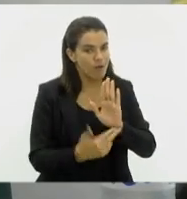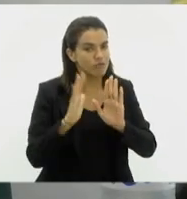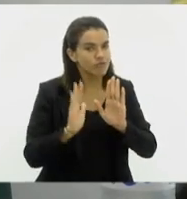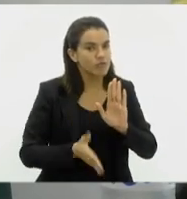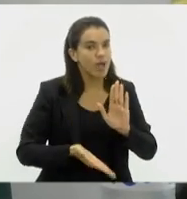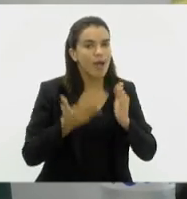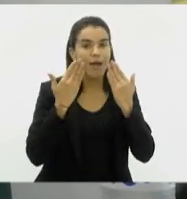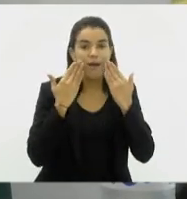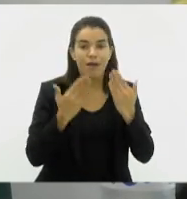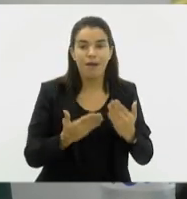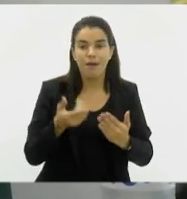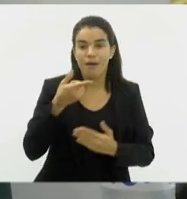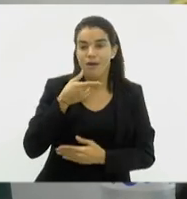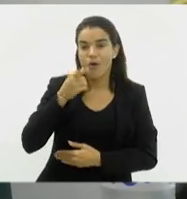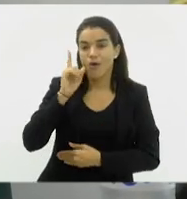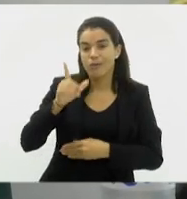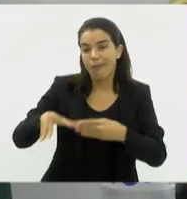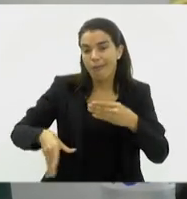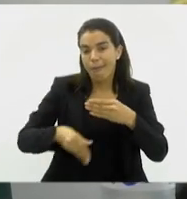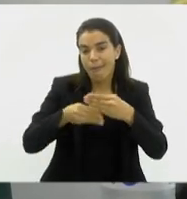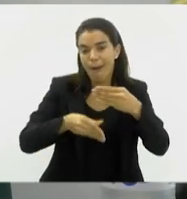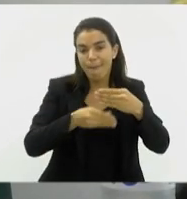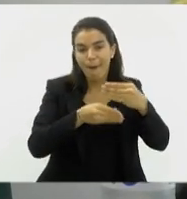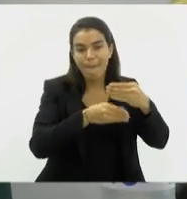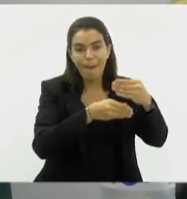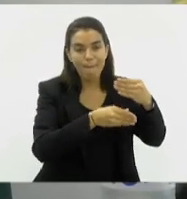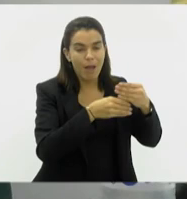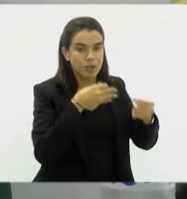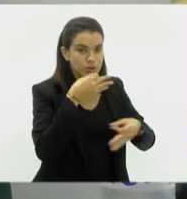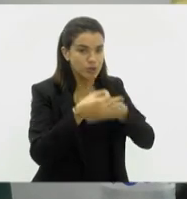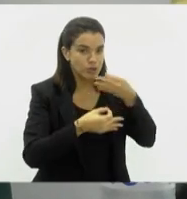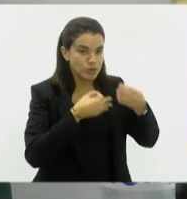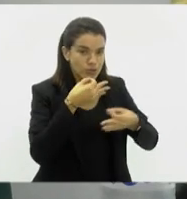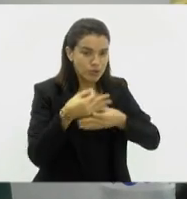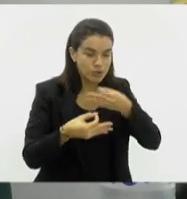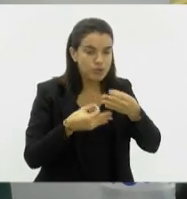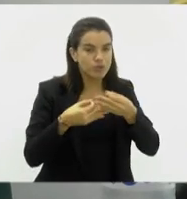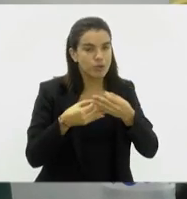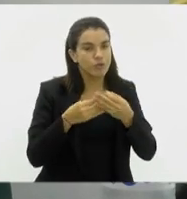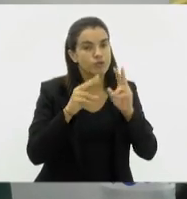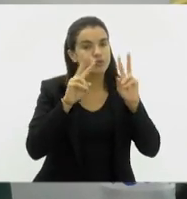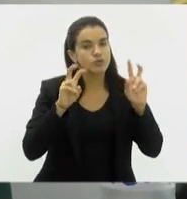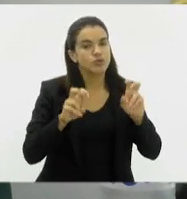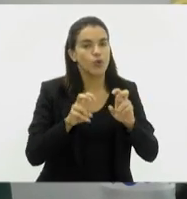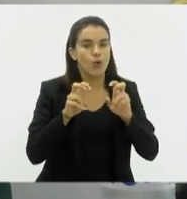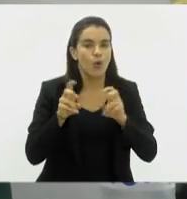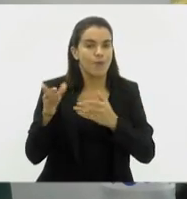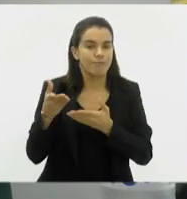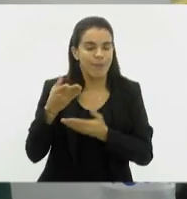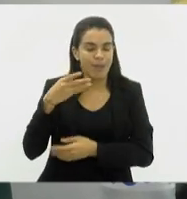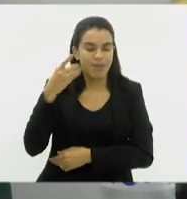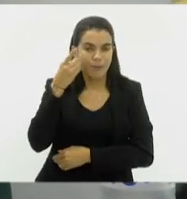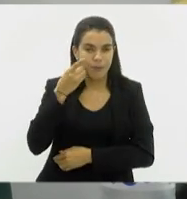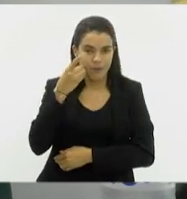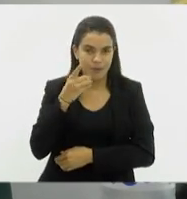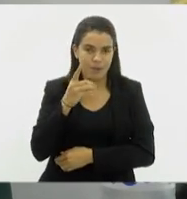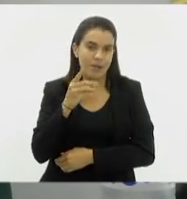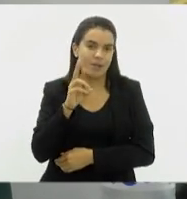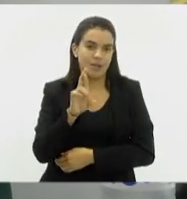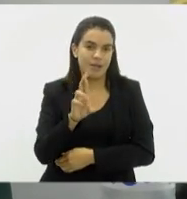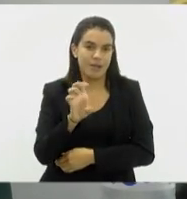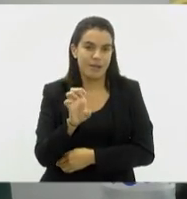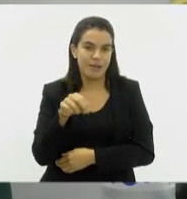apresentado por mim com alguns acréscimos ou não sugestões que foram feitas pela deputada Renata Souza então eu acho